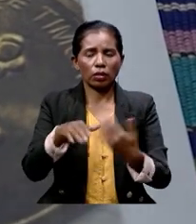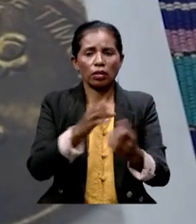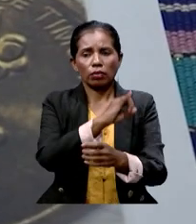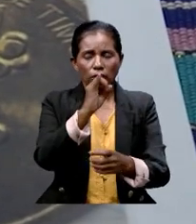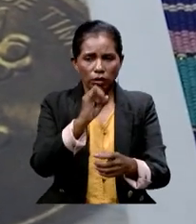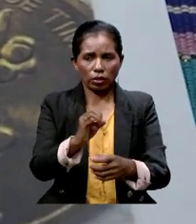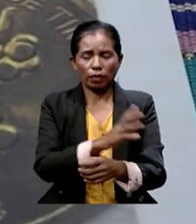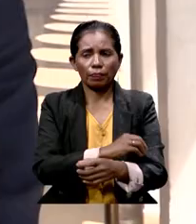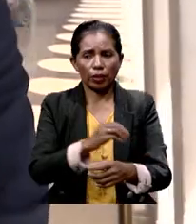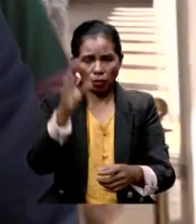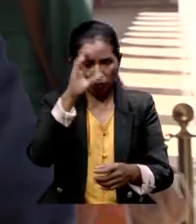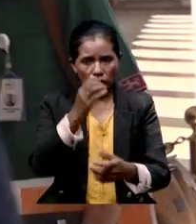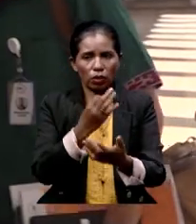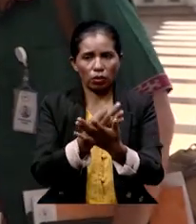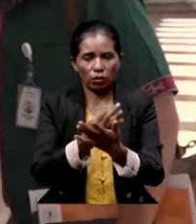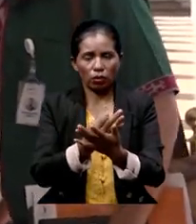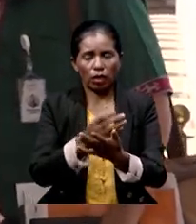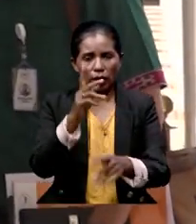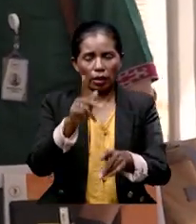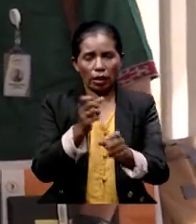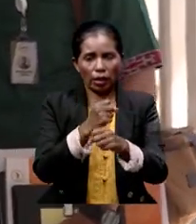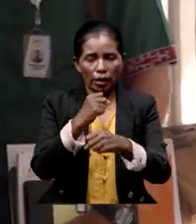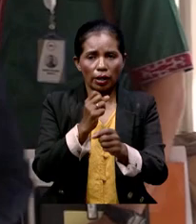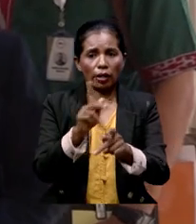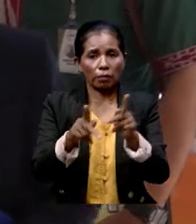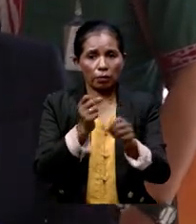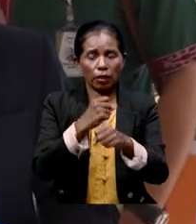criminal, ho dibuka tuir suspeito sira, no prosesa tuir lei